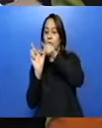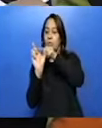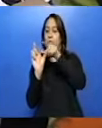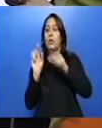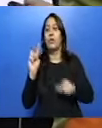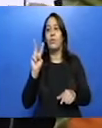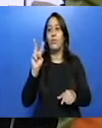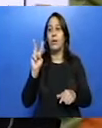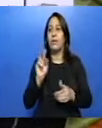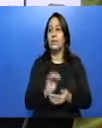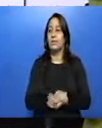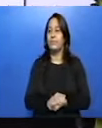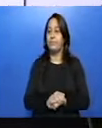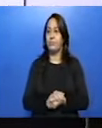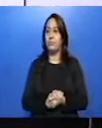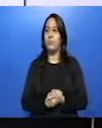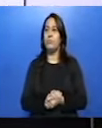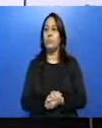vogais.